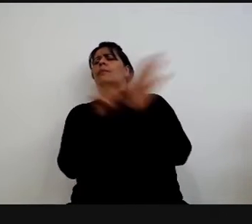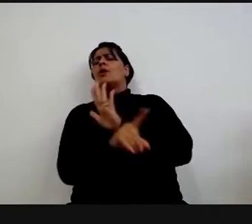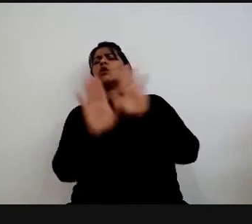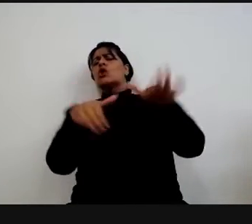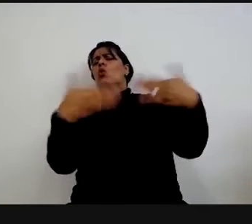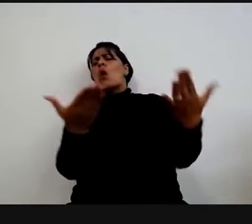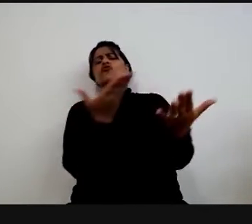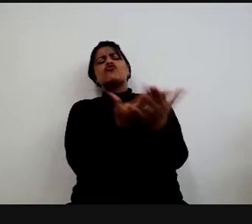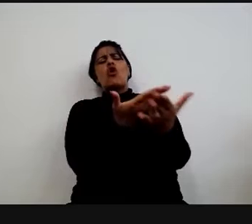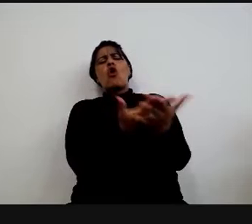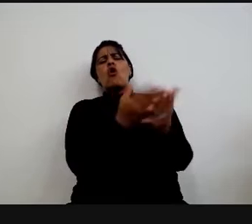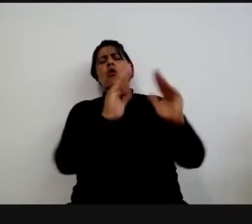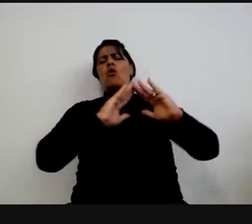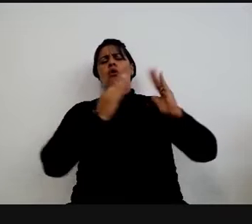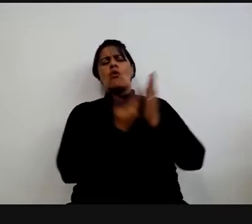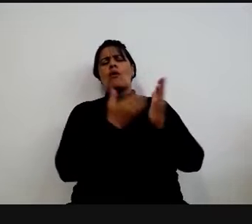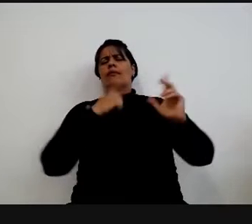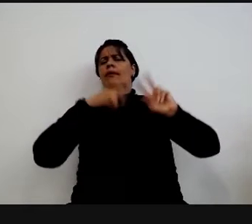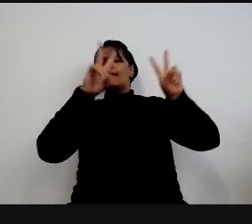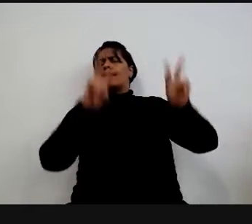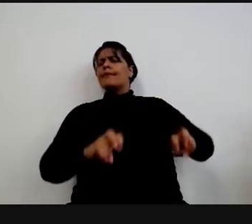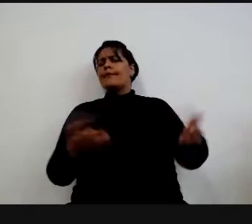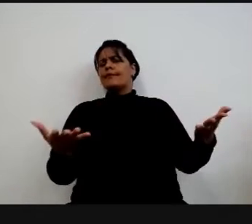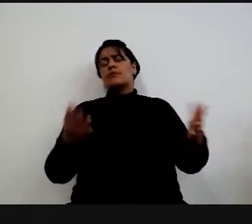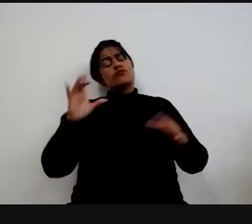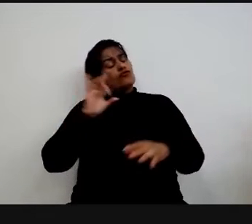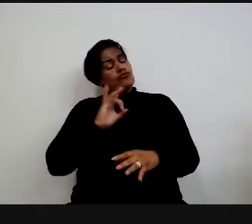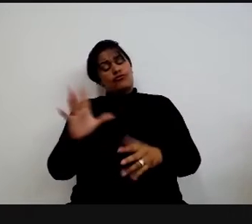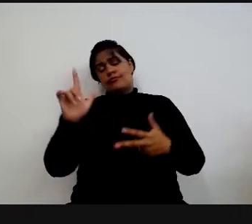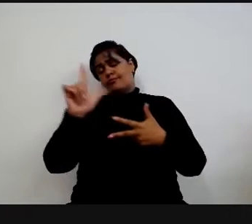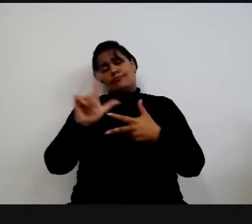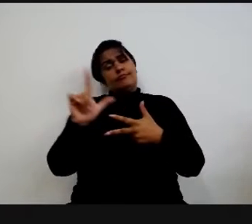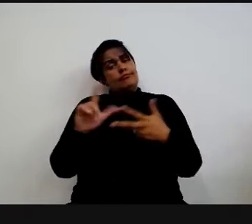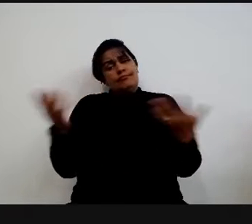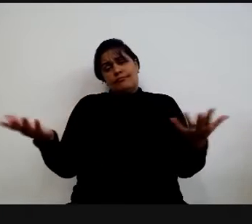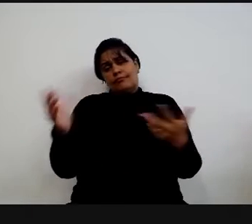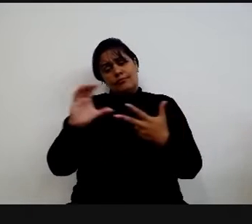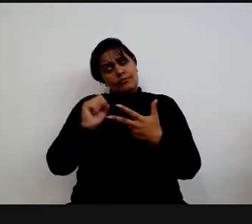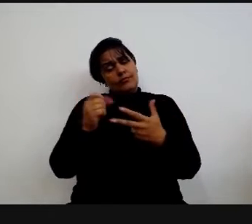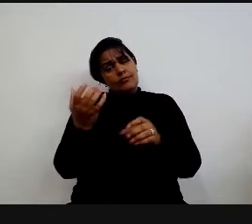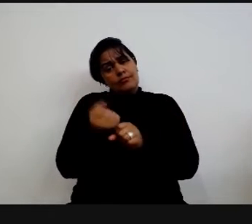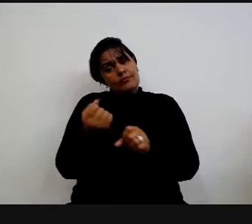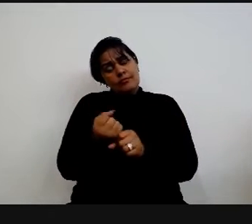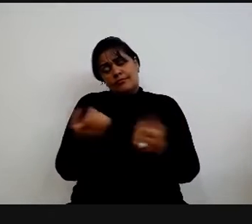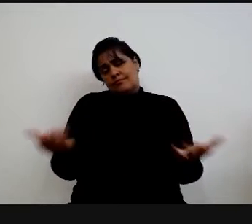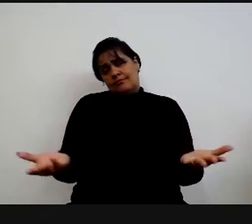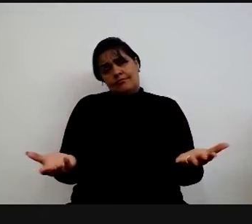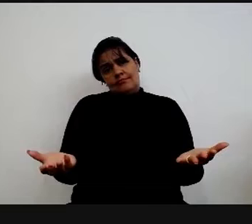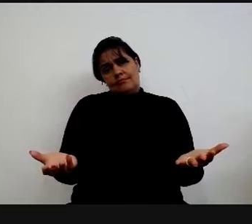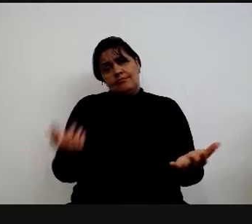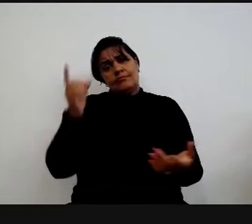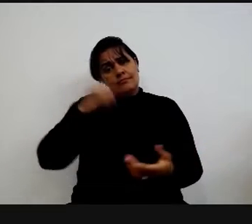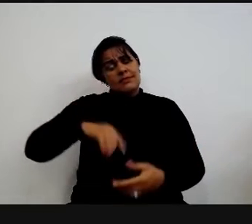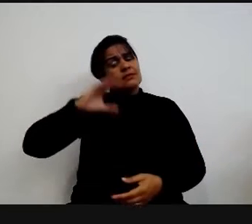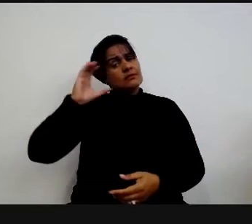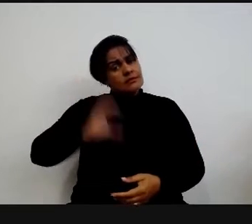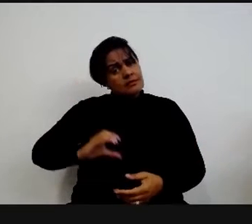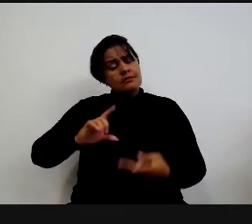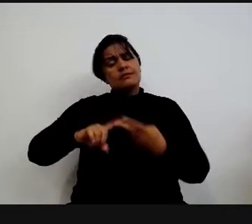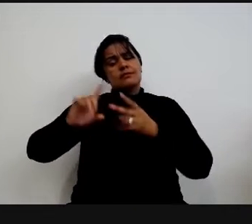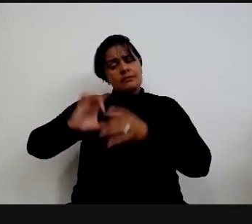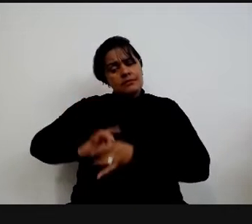que discute esses temas? Somente na escola do Legislativo e de Contas você vê essa discussão de cidadania,